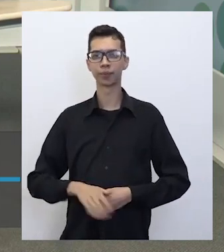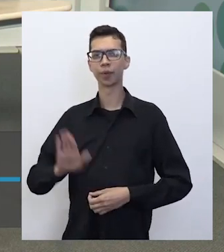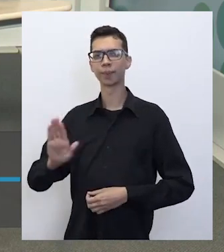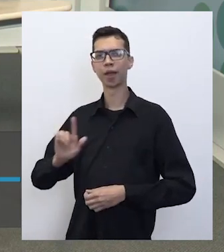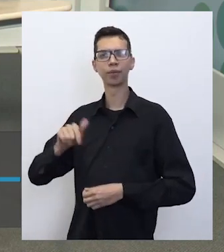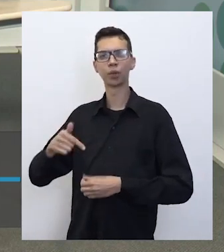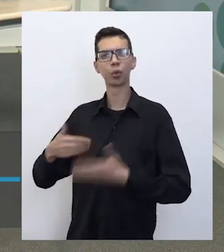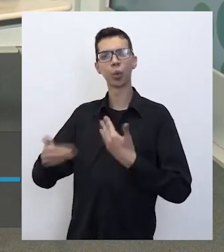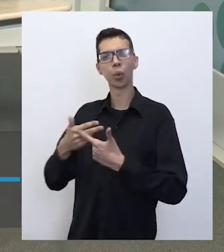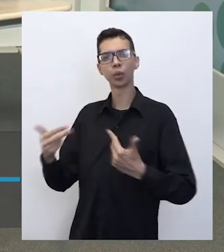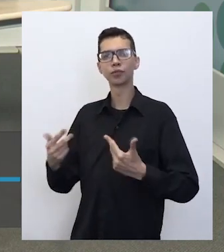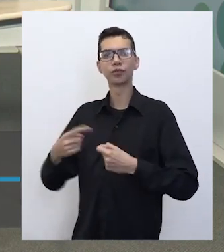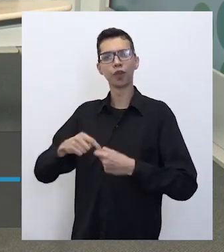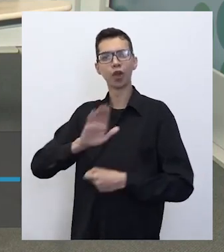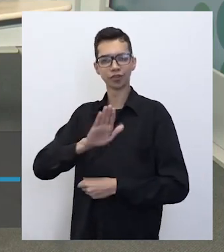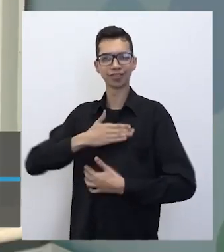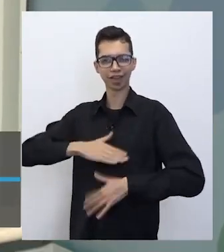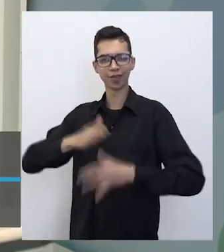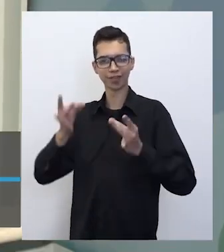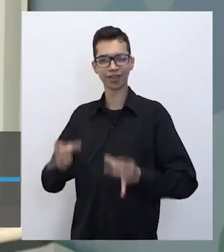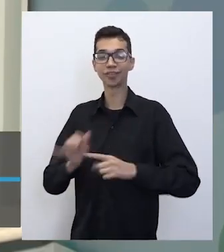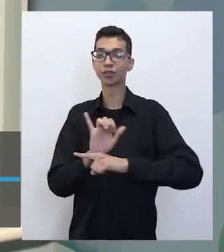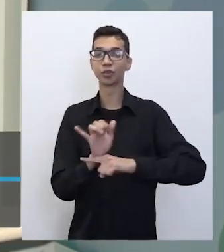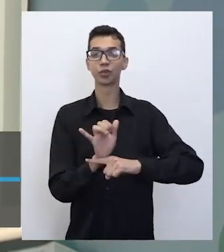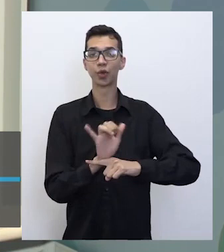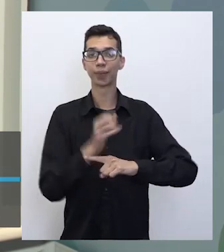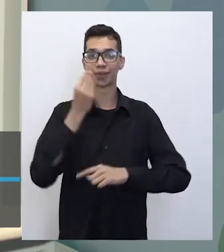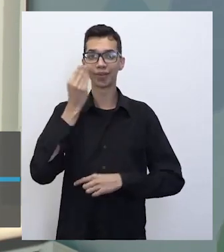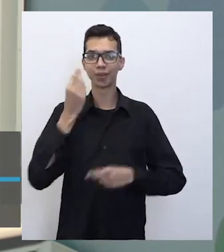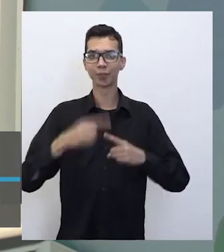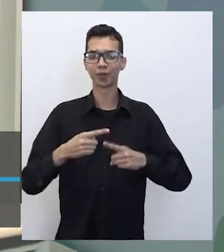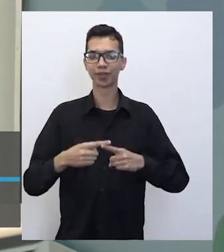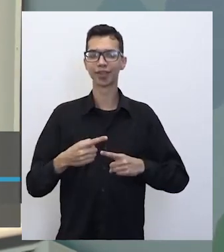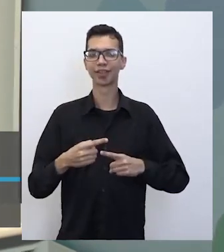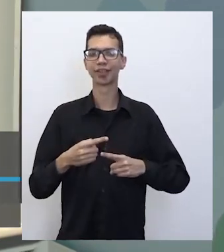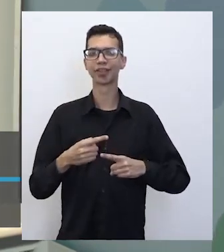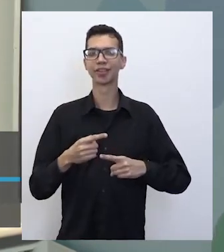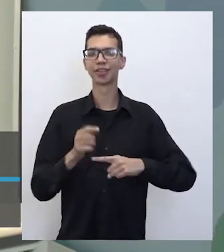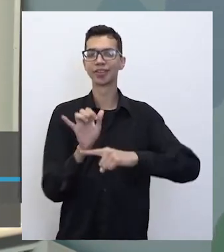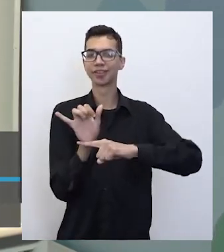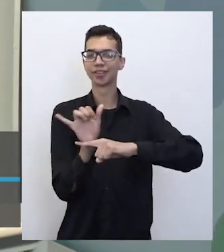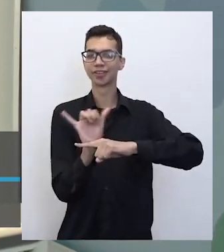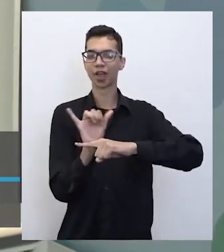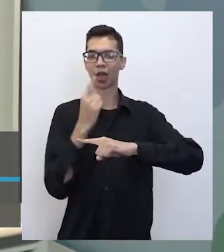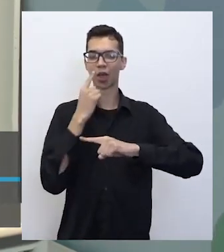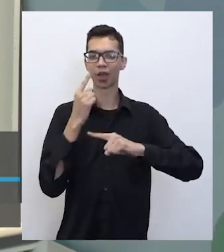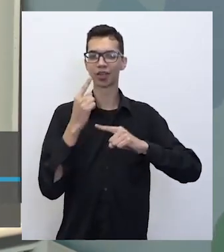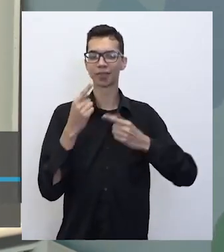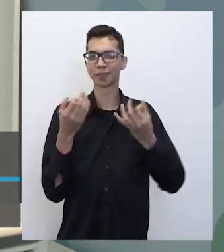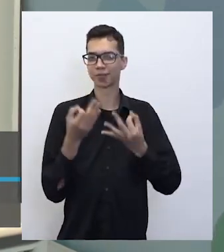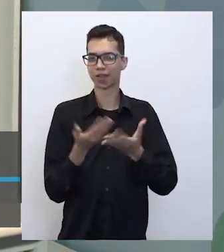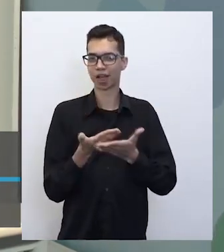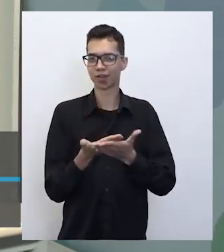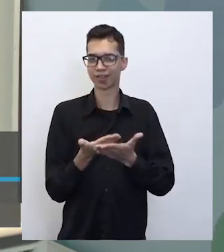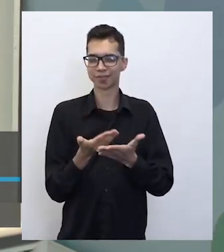enquanto, vamos seguir a aula, porque nos dois. Se for acompanhar no YouTube, a aula tem que estar redondinha. Fala redondinha assim, né? Nossa, redondinha assim, né? Todo complicado